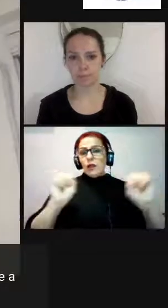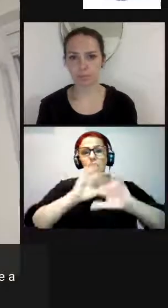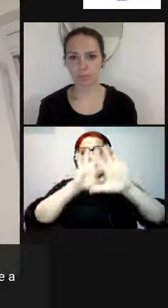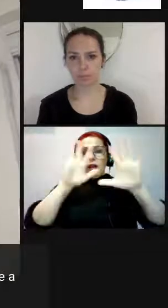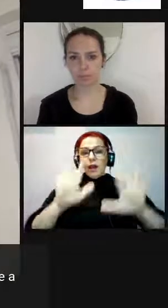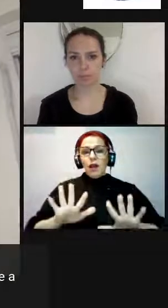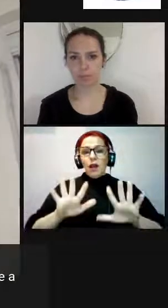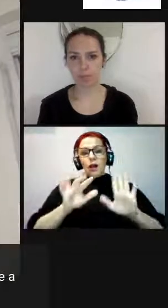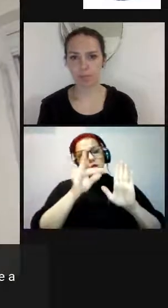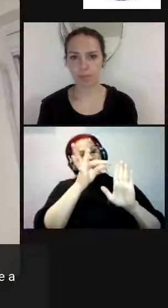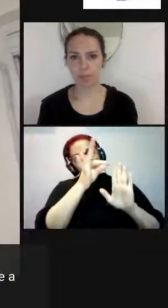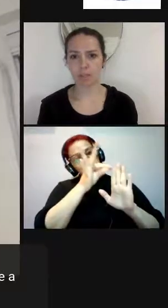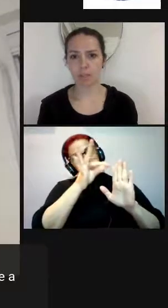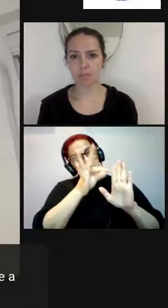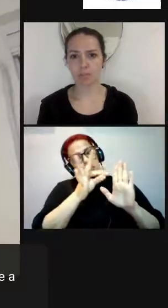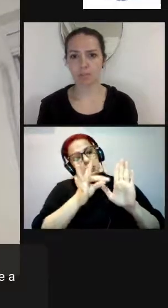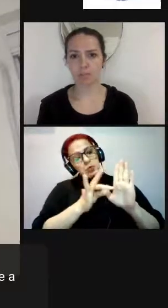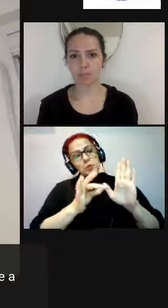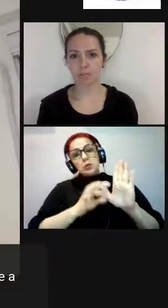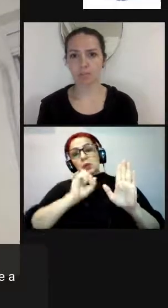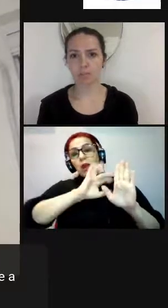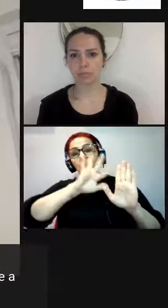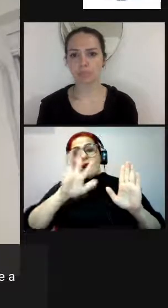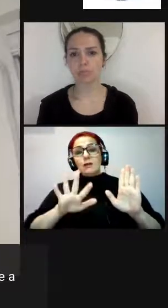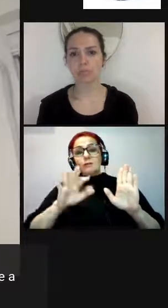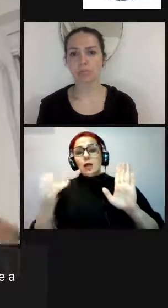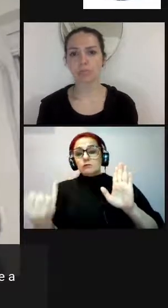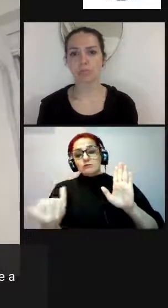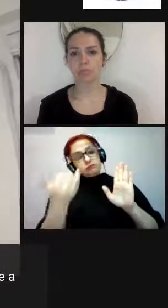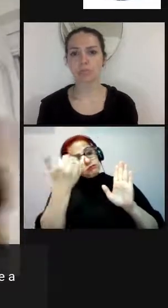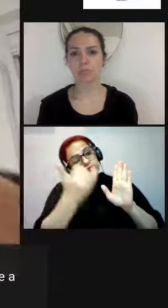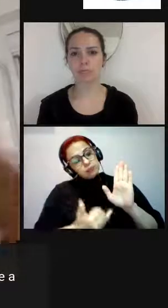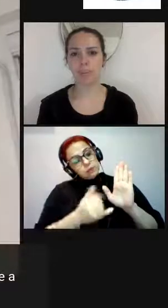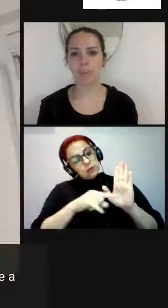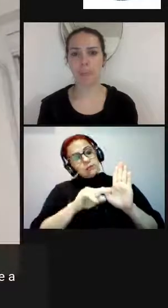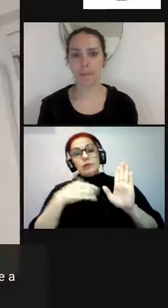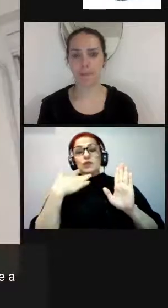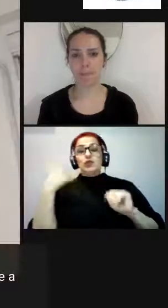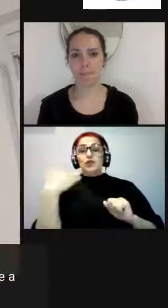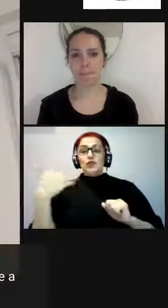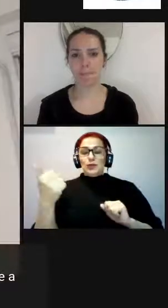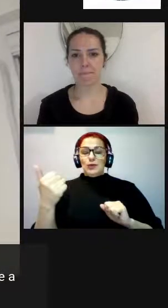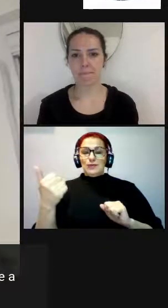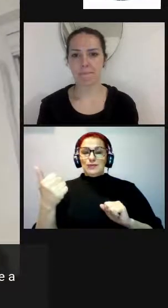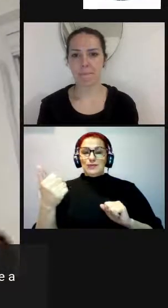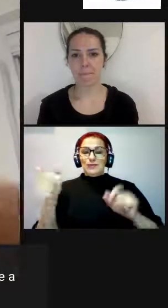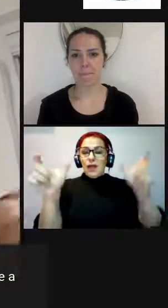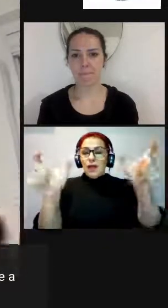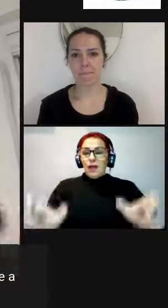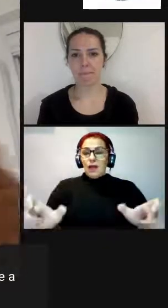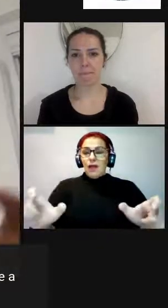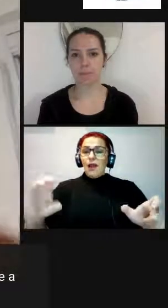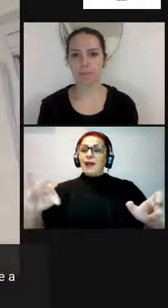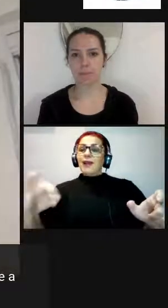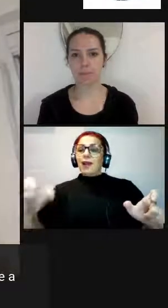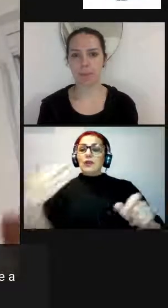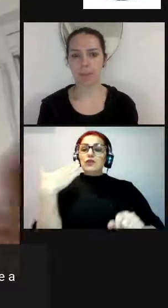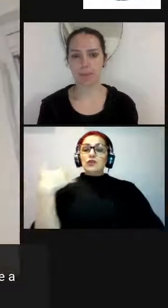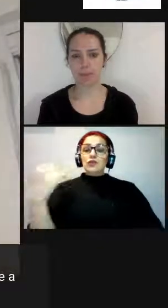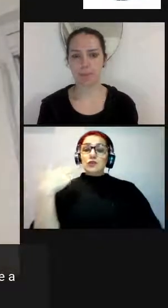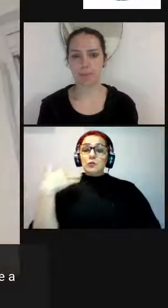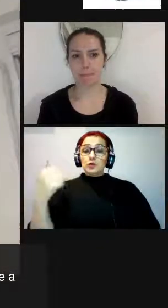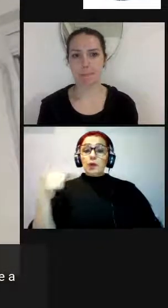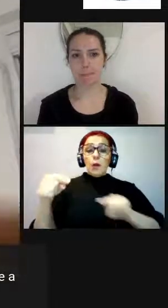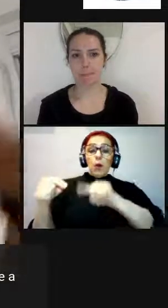assertivo para os públicos que eu atendo isso acaba me abrindo portas Então os meus próprios clientes indicam E à medida que eles me